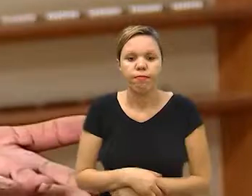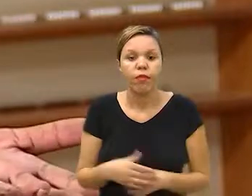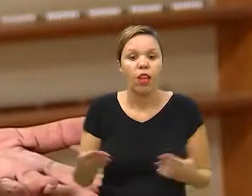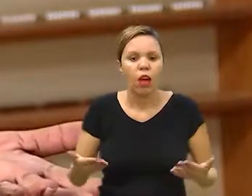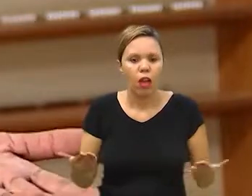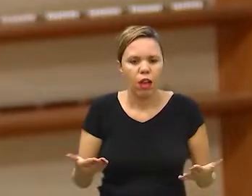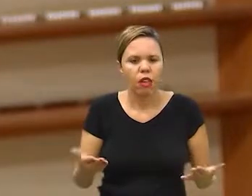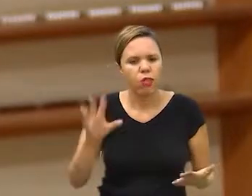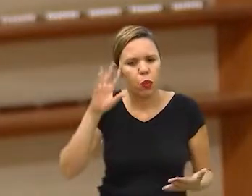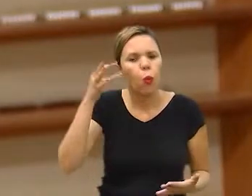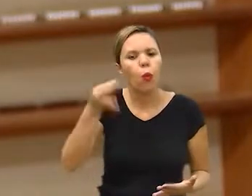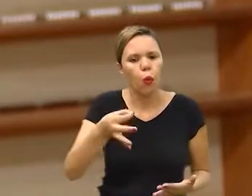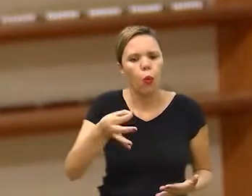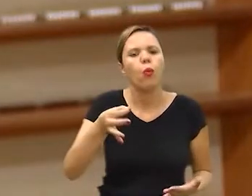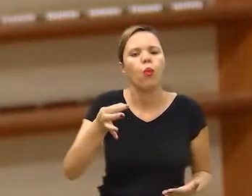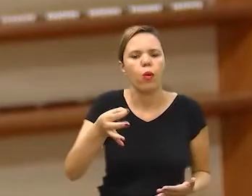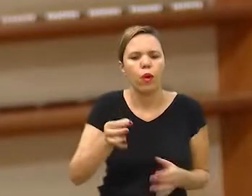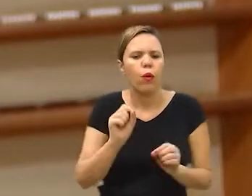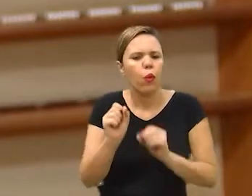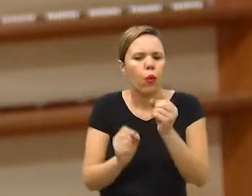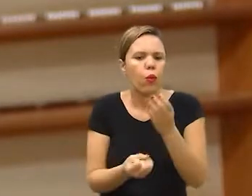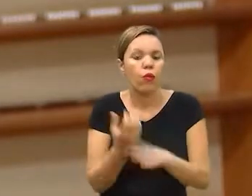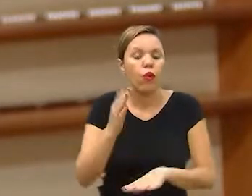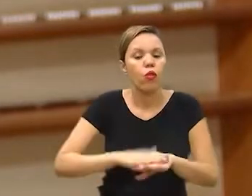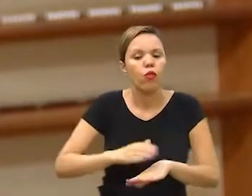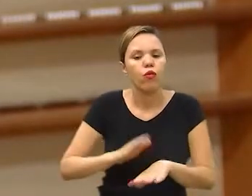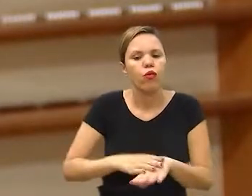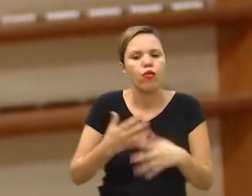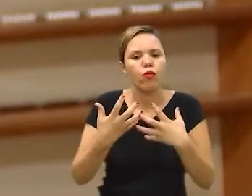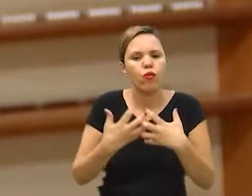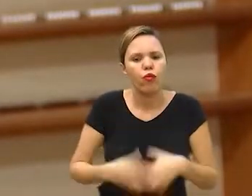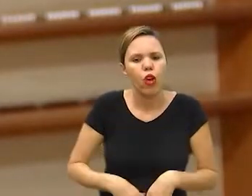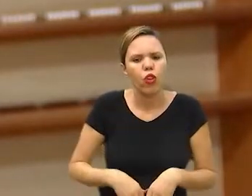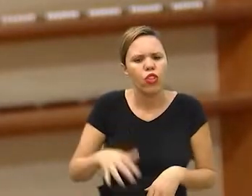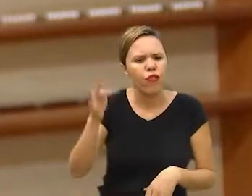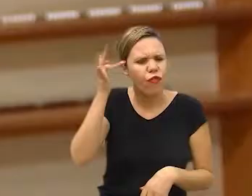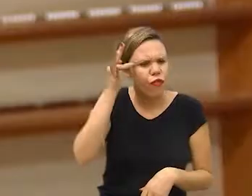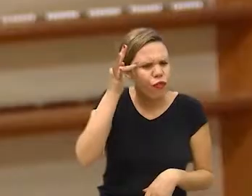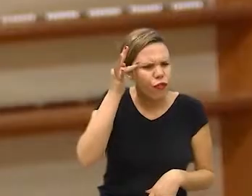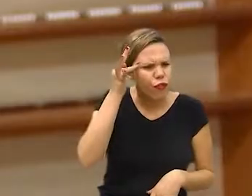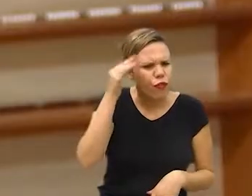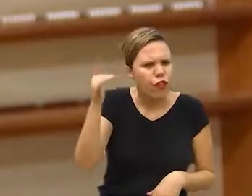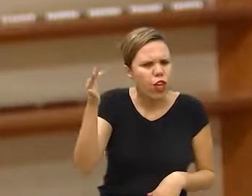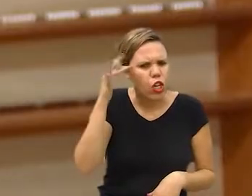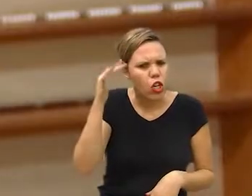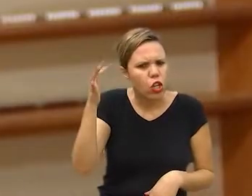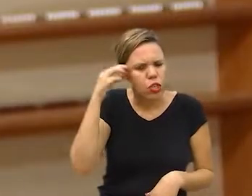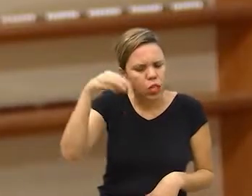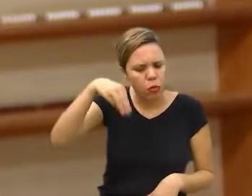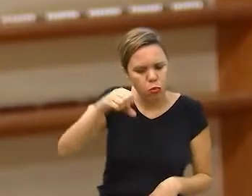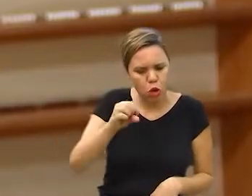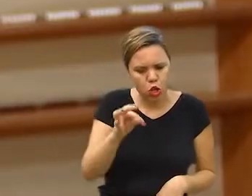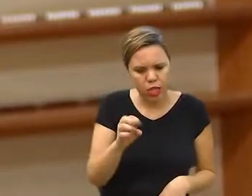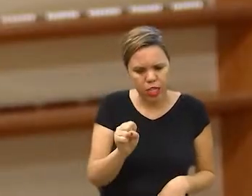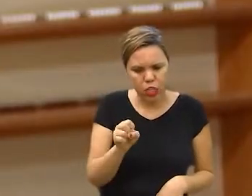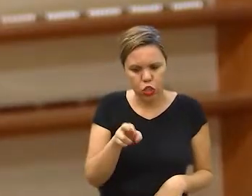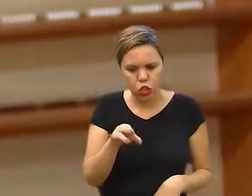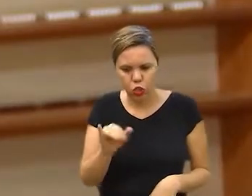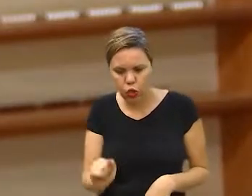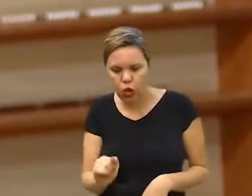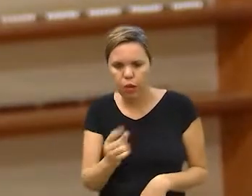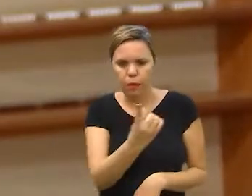Agora a gente vai entender de fato como funciona essa filosofia Montessori, criado por Maria Montessori